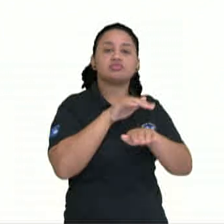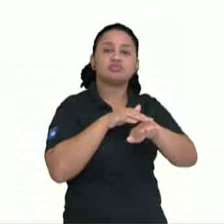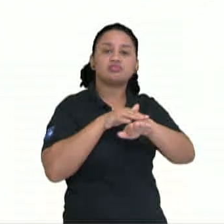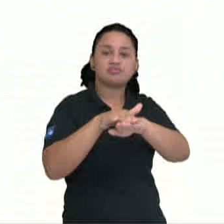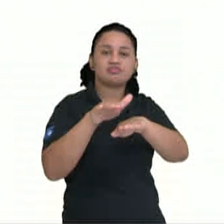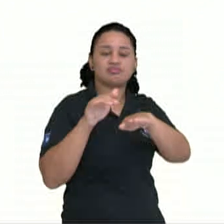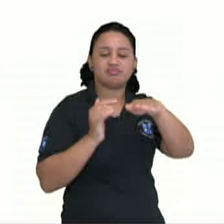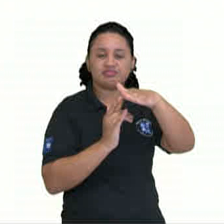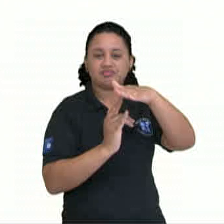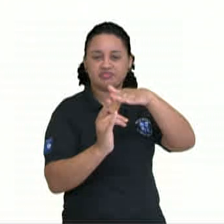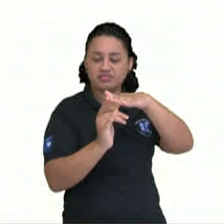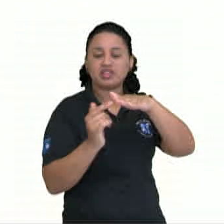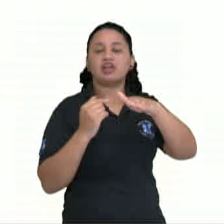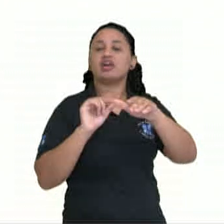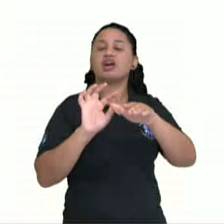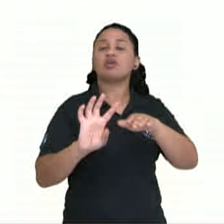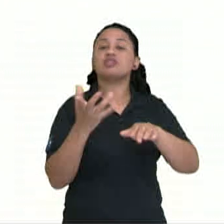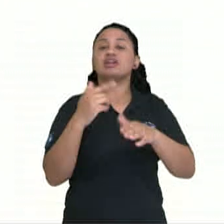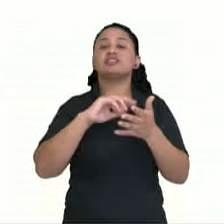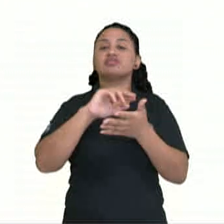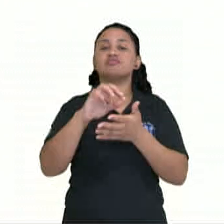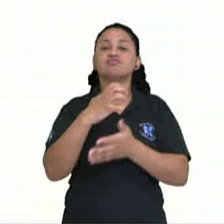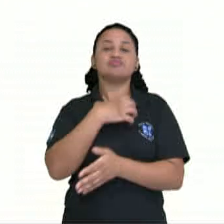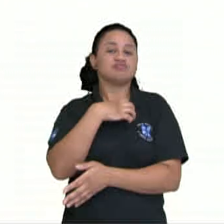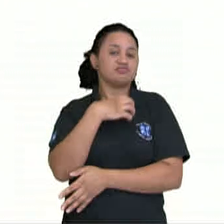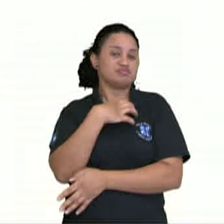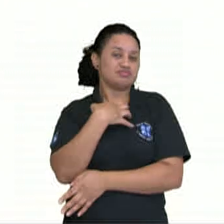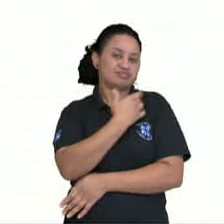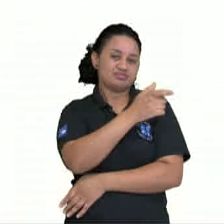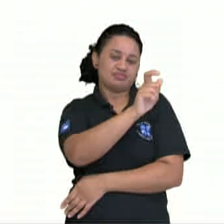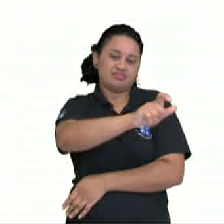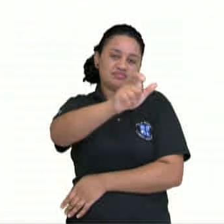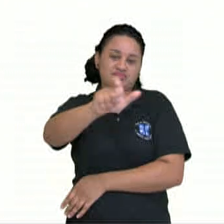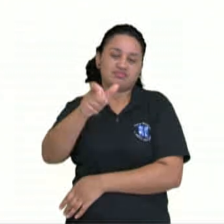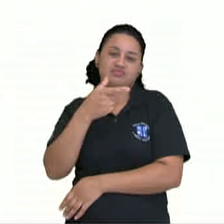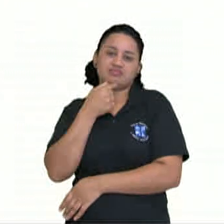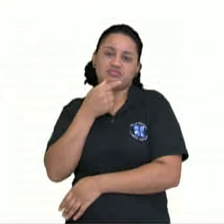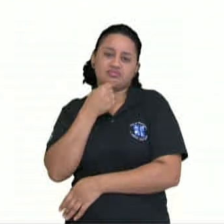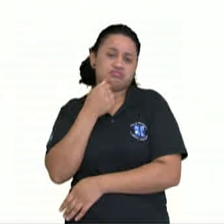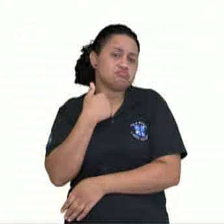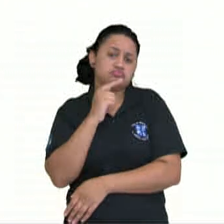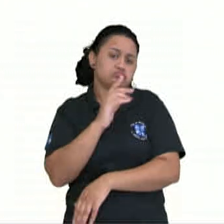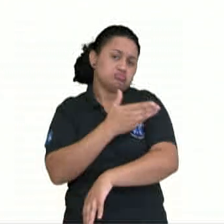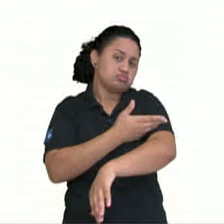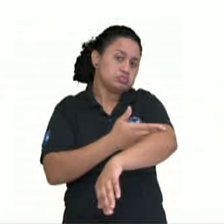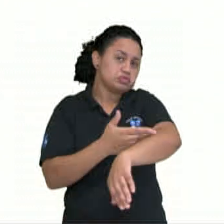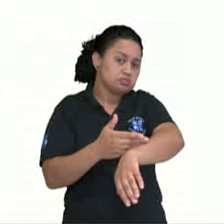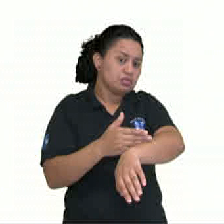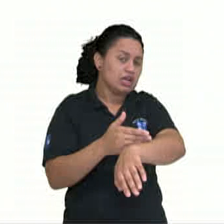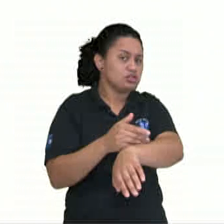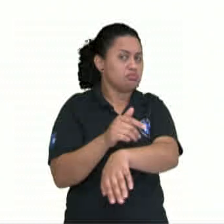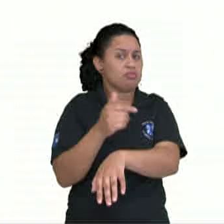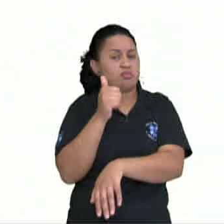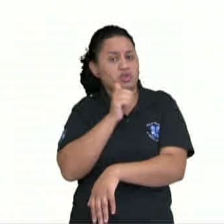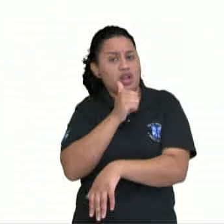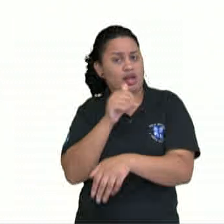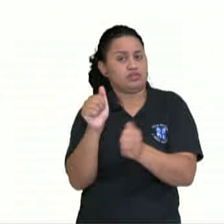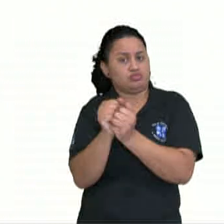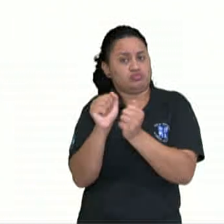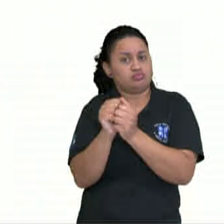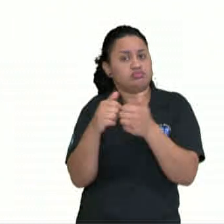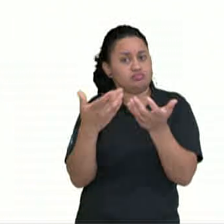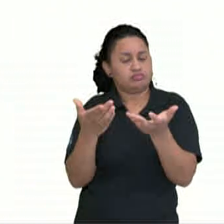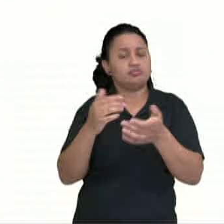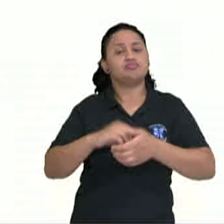que desencadeia uma série de sentimentos nos demais garotos, que não estão acostumados à presença de uma mulher no local.